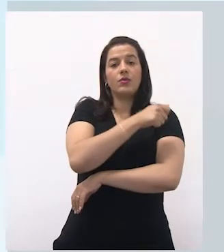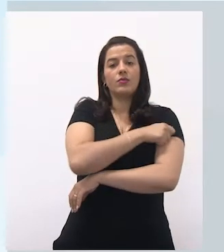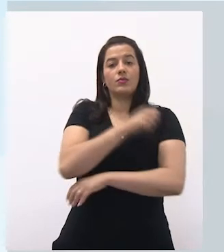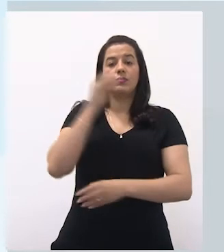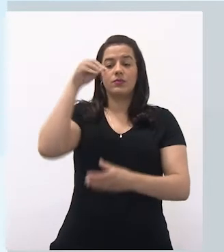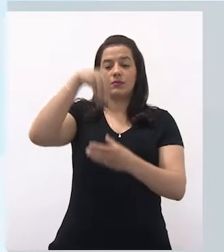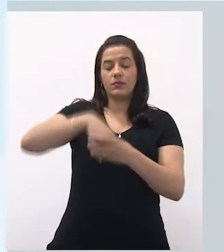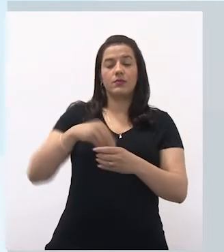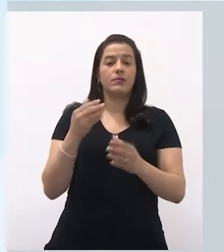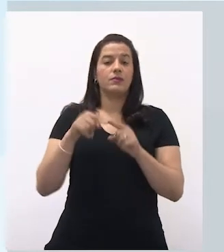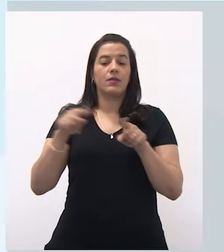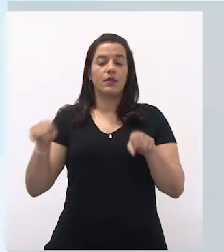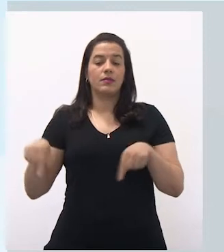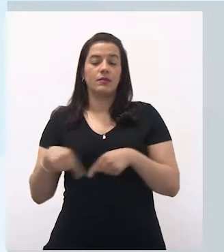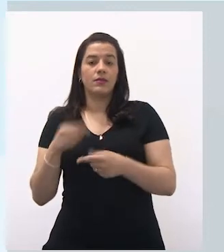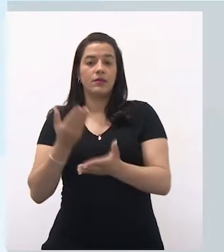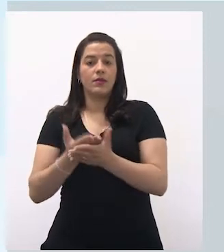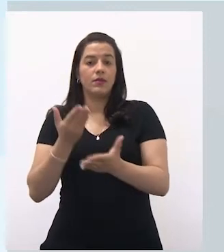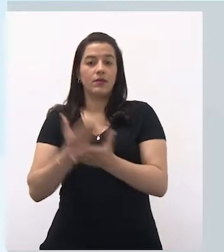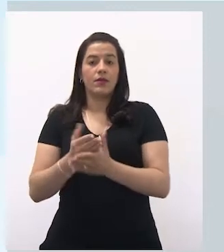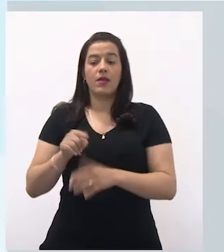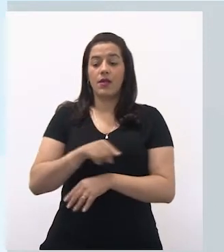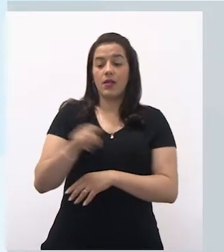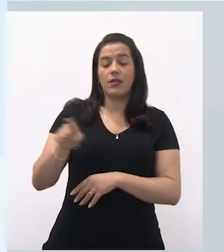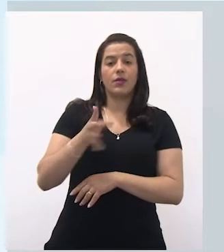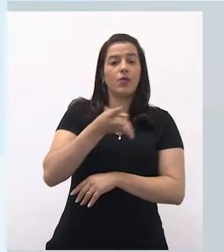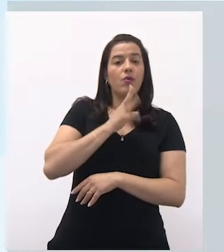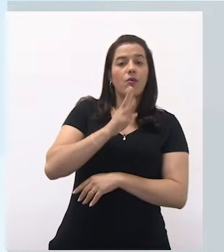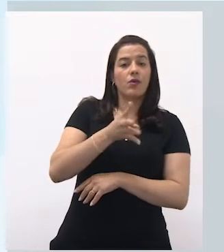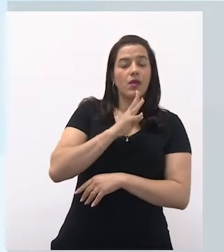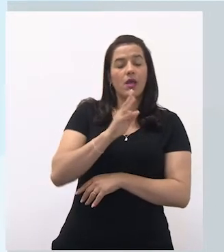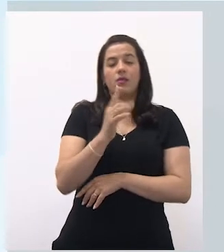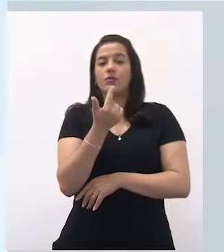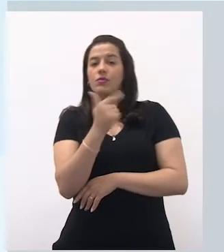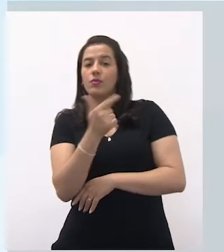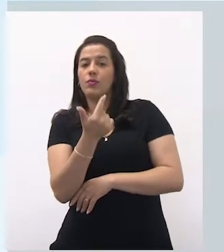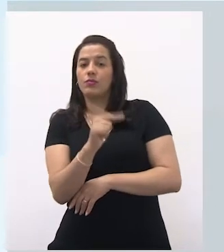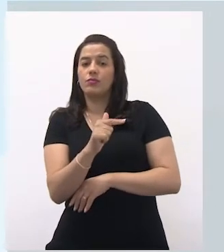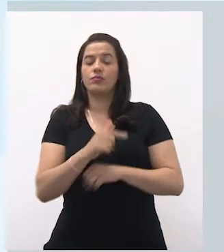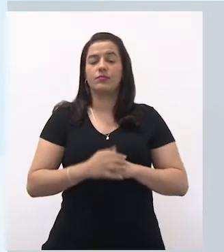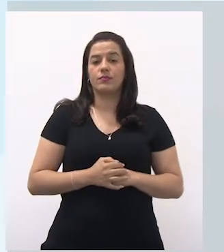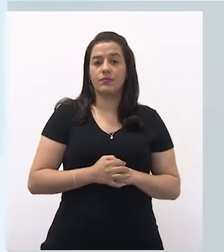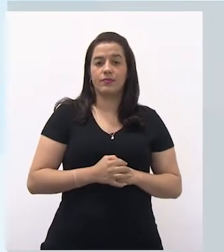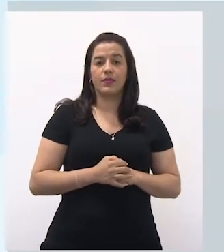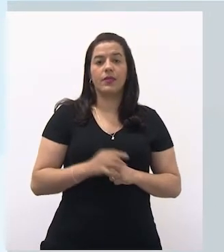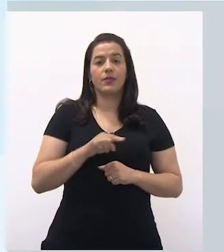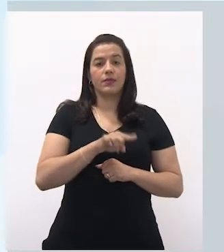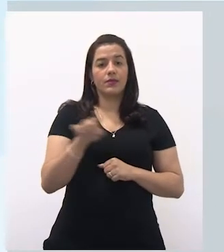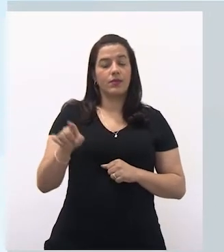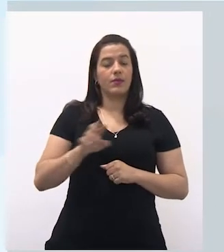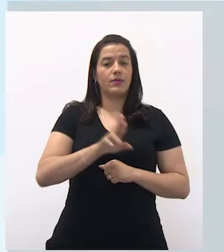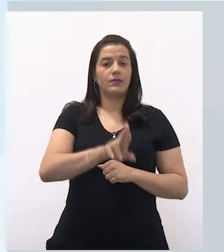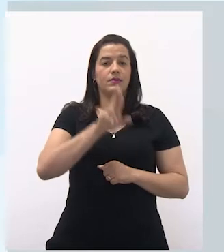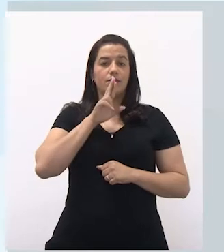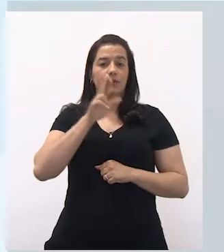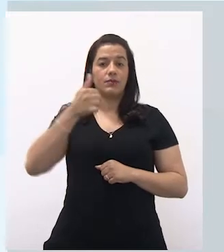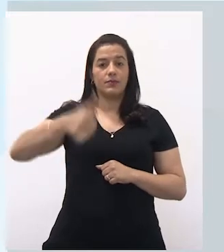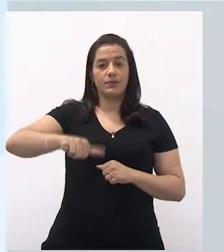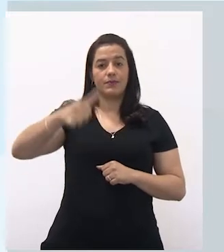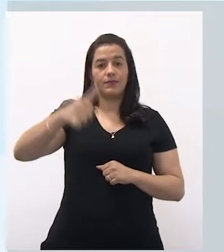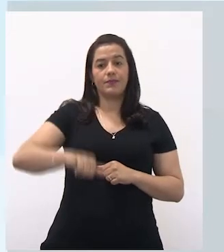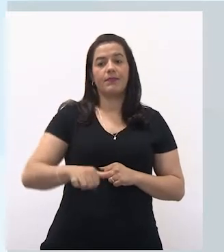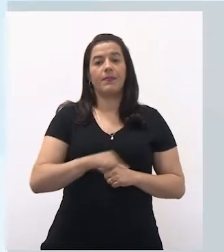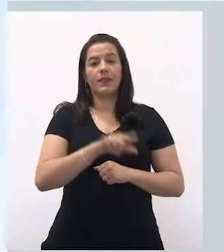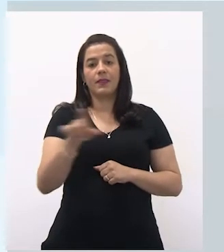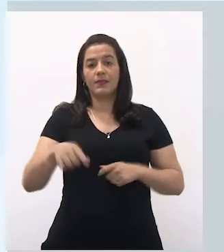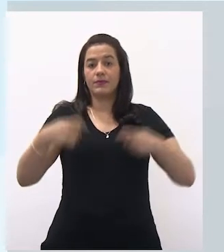aula, ele domina ou não domina aqueles conhecimentos que foi trazido pelo resultado das avaliações. Isso é o que